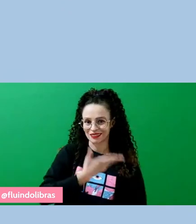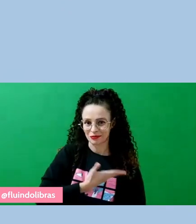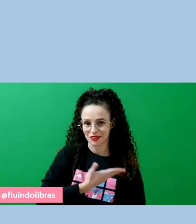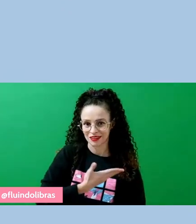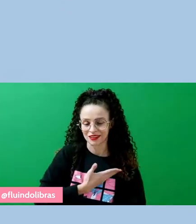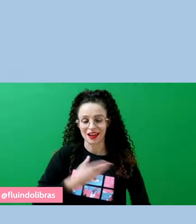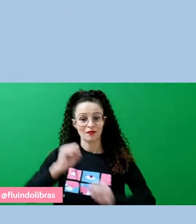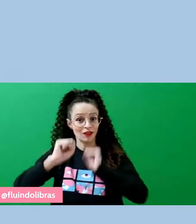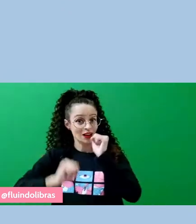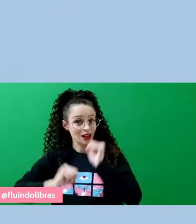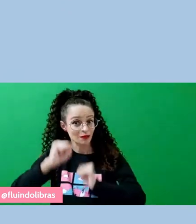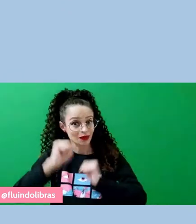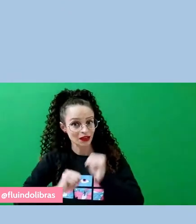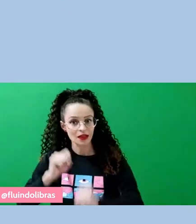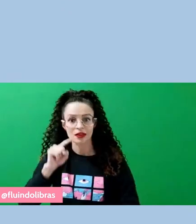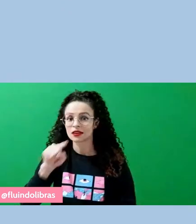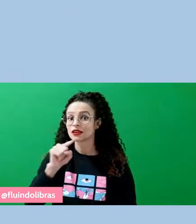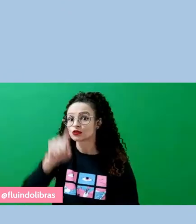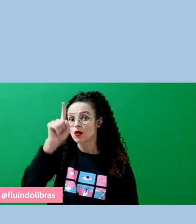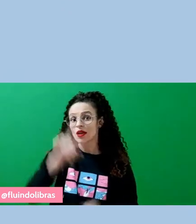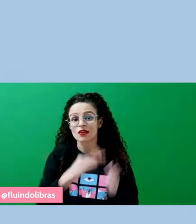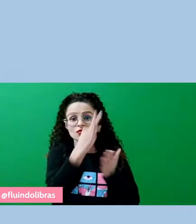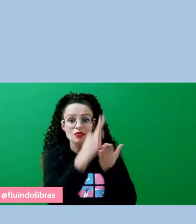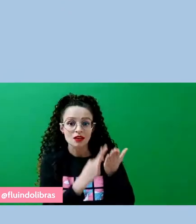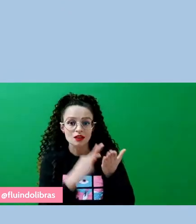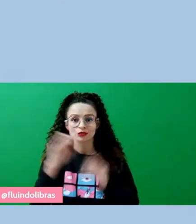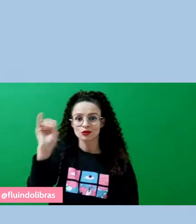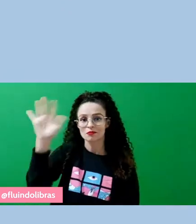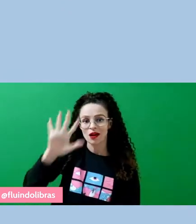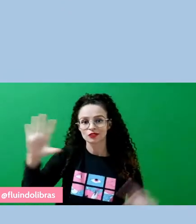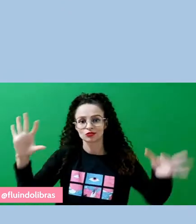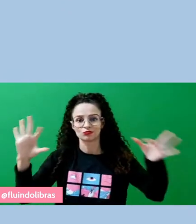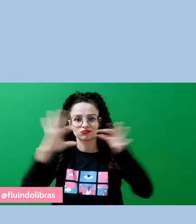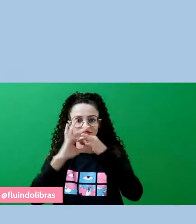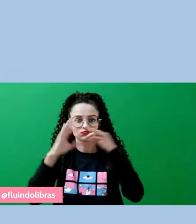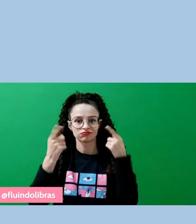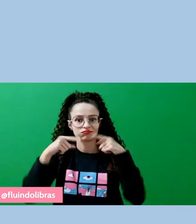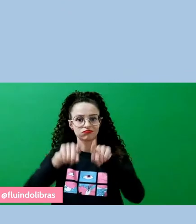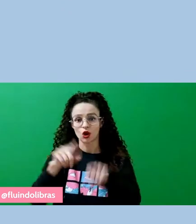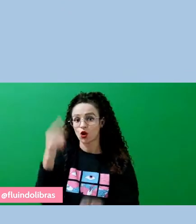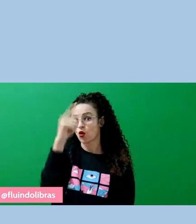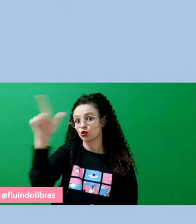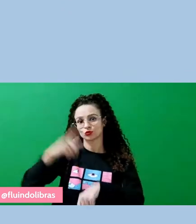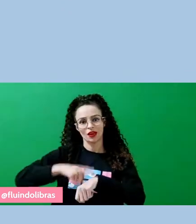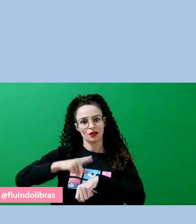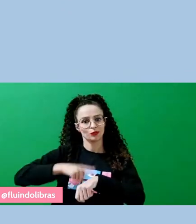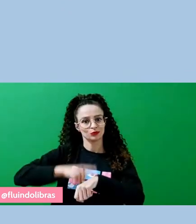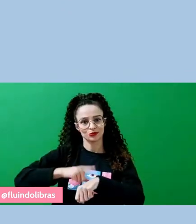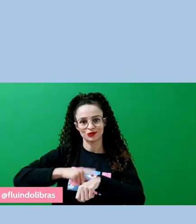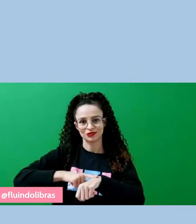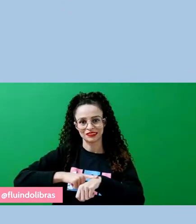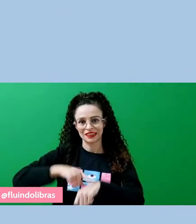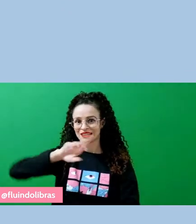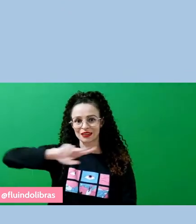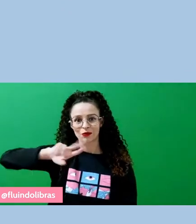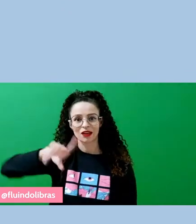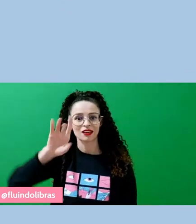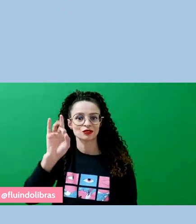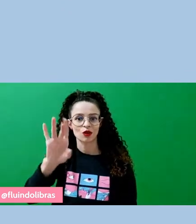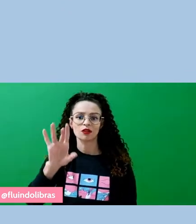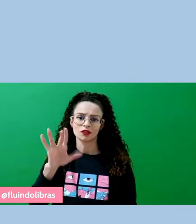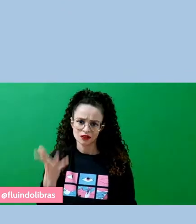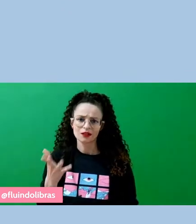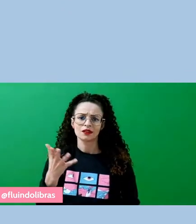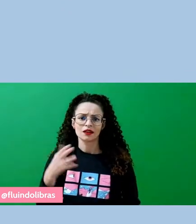fábrica. Isso é construção de texto, imagem de texto, né? E isso tem um outro tempo, né? Você não vai só, por mais que o texto seja